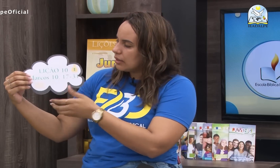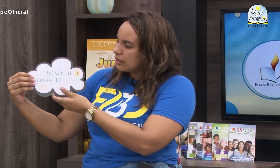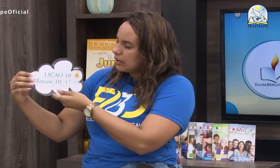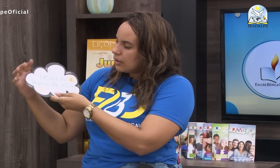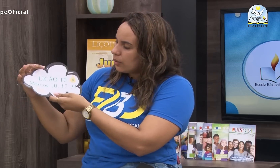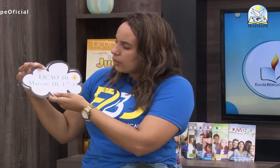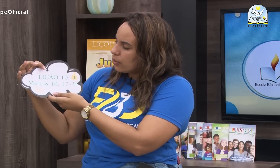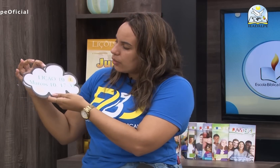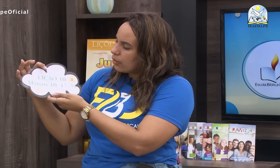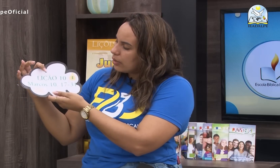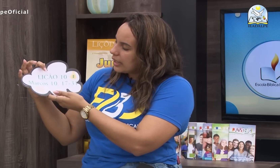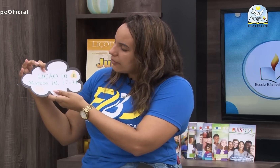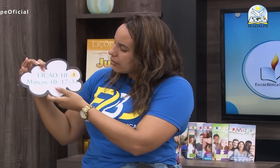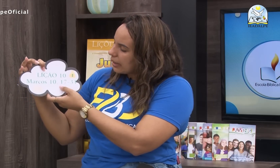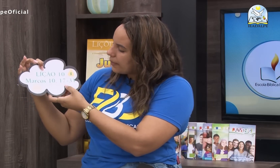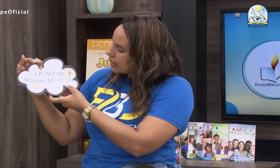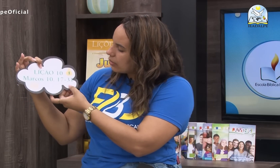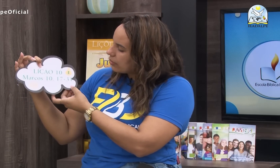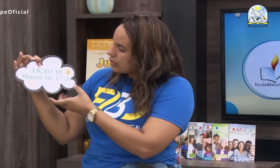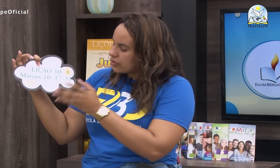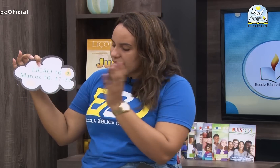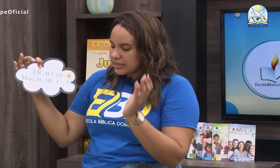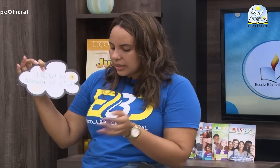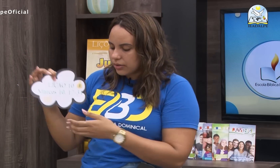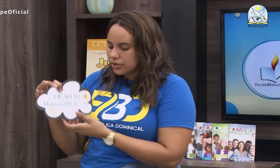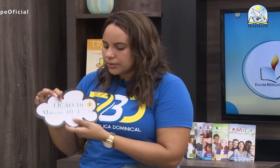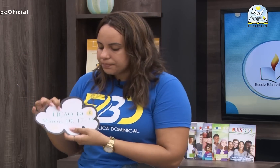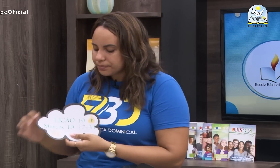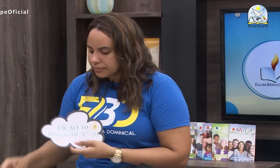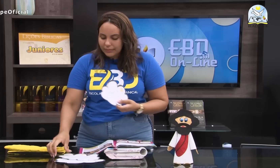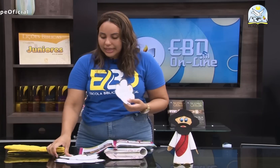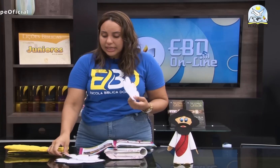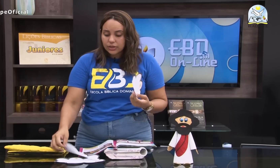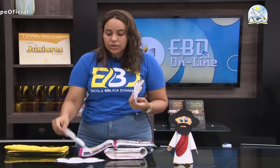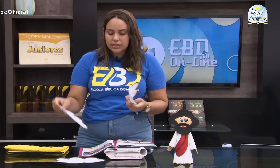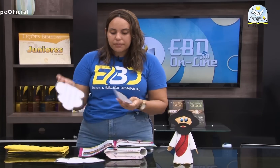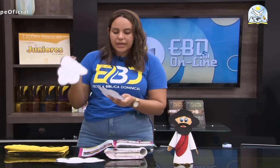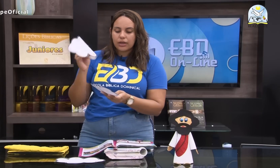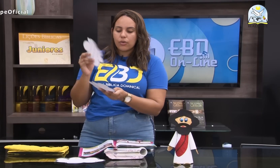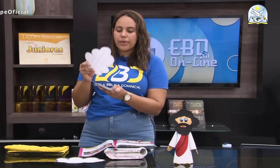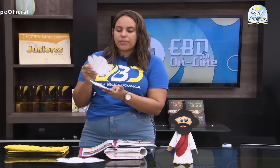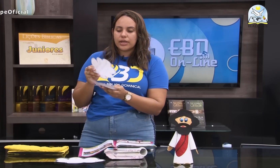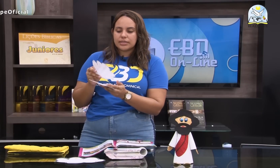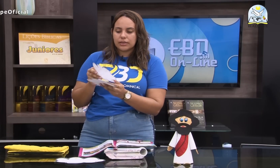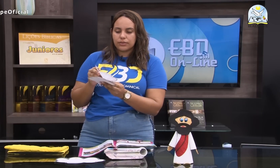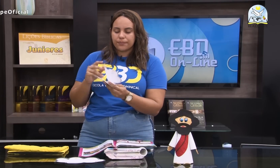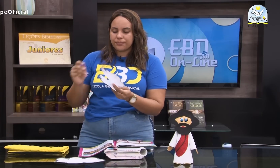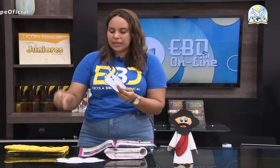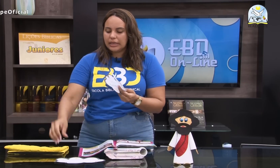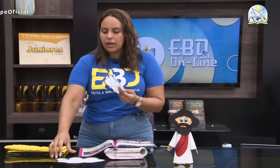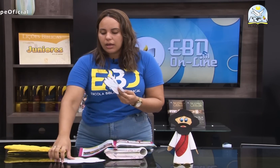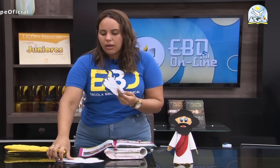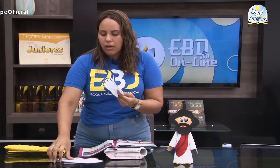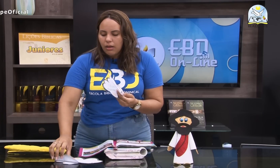10, o livro, o capítulo e os versículos. E trouxe também o